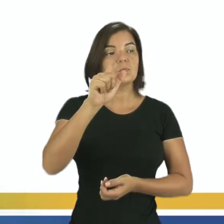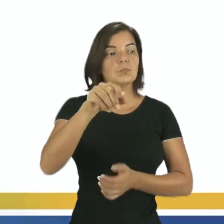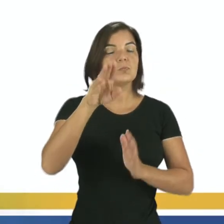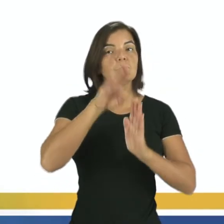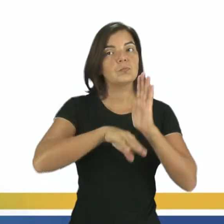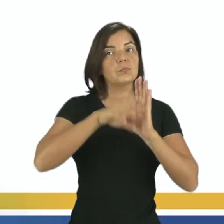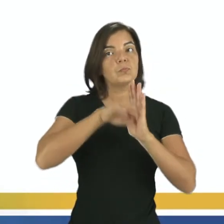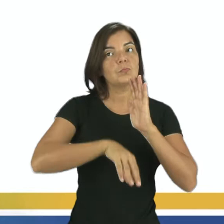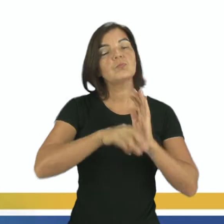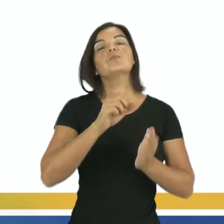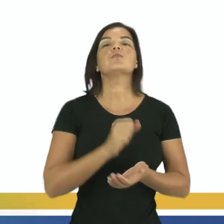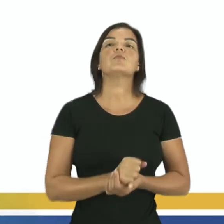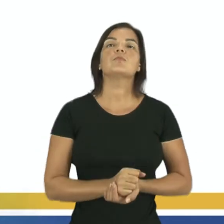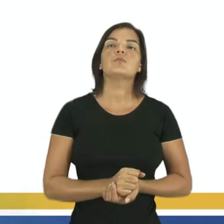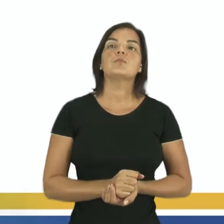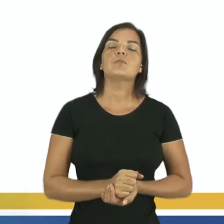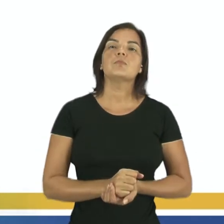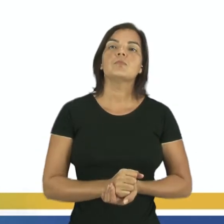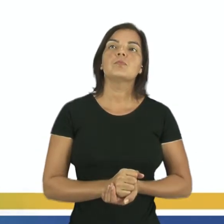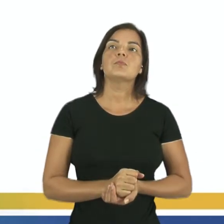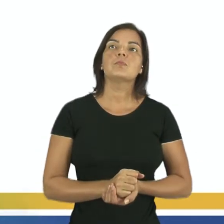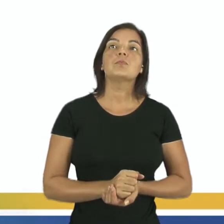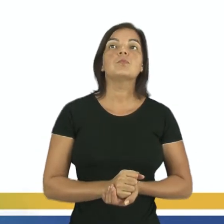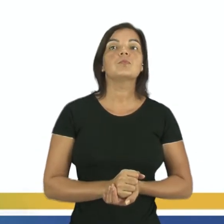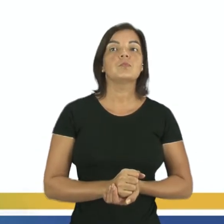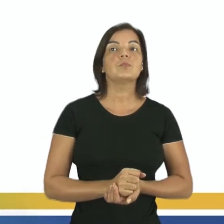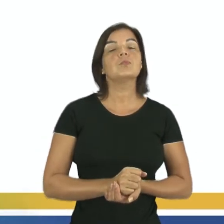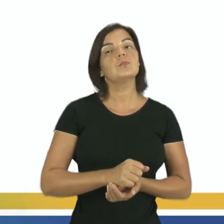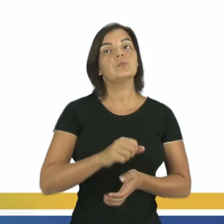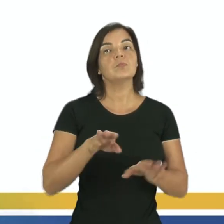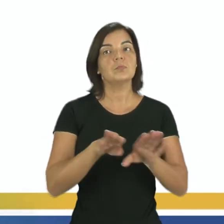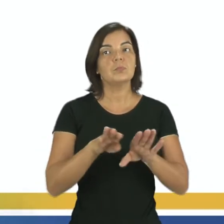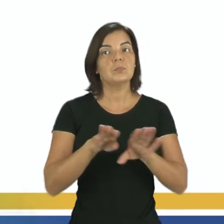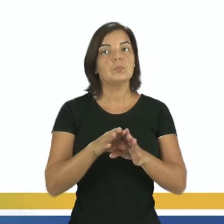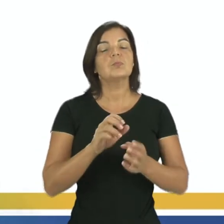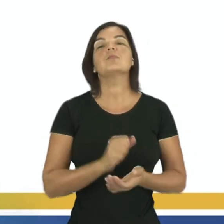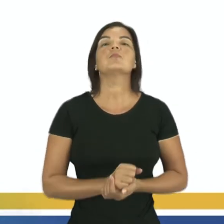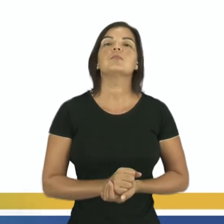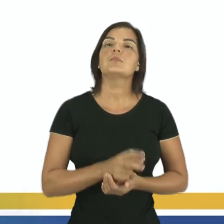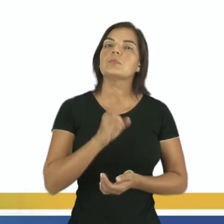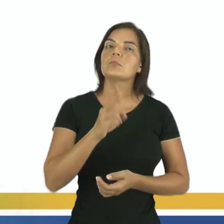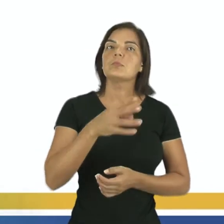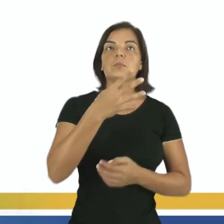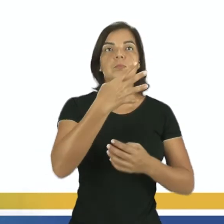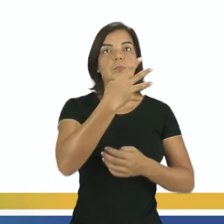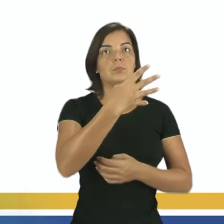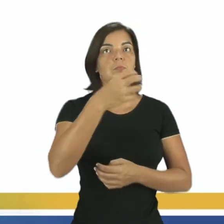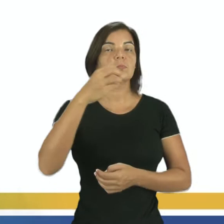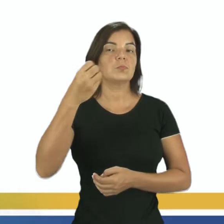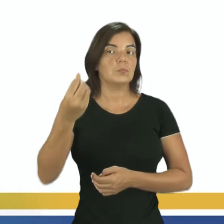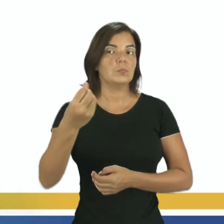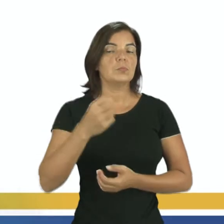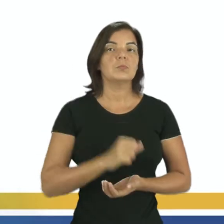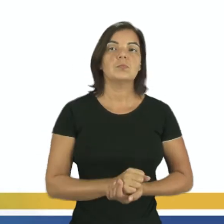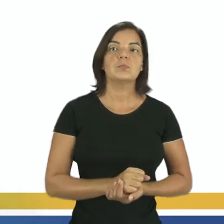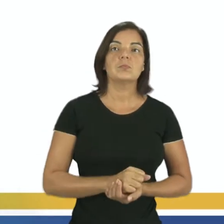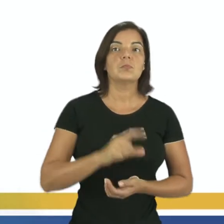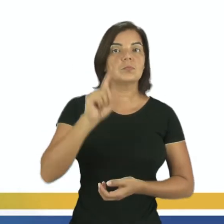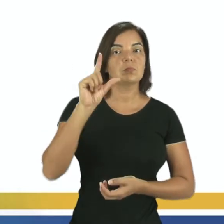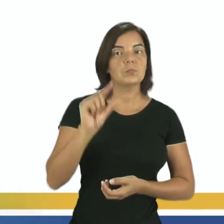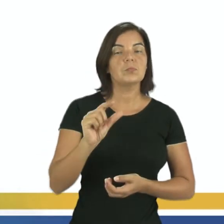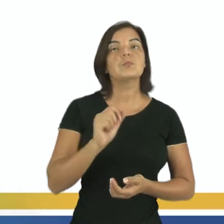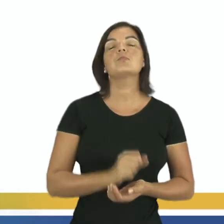múltiplo simultâneo de 4 e 6, porque ele está na mesma tabuada do 4 e do 6, e ele é o